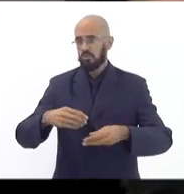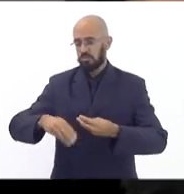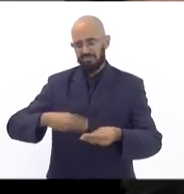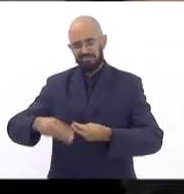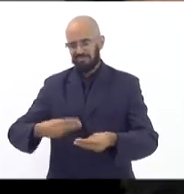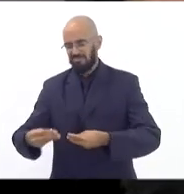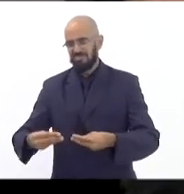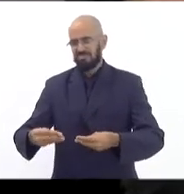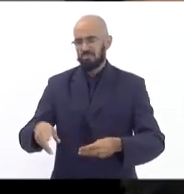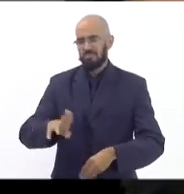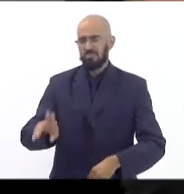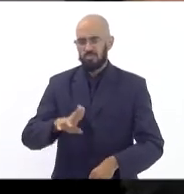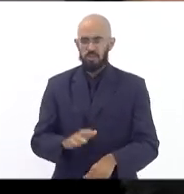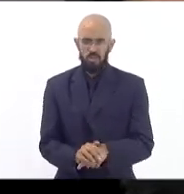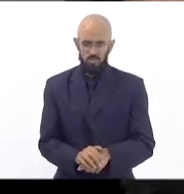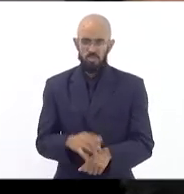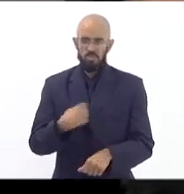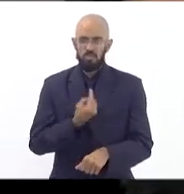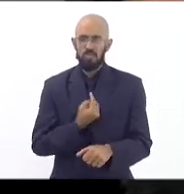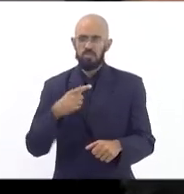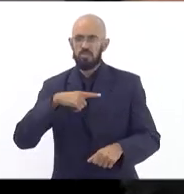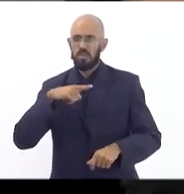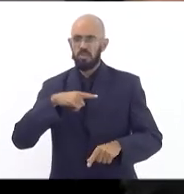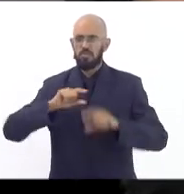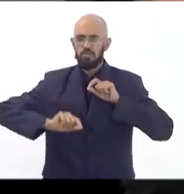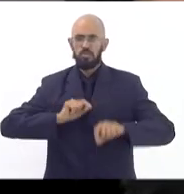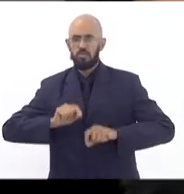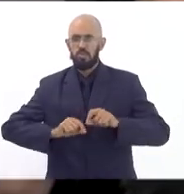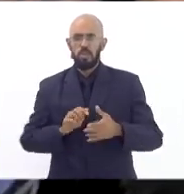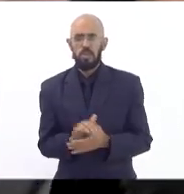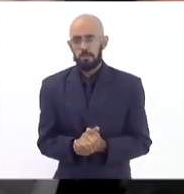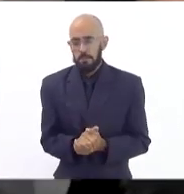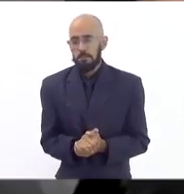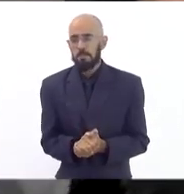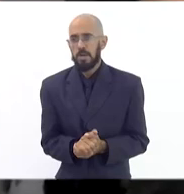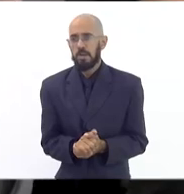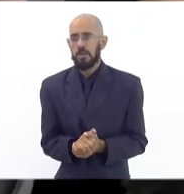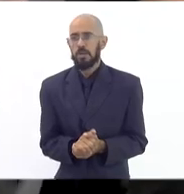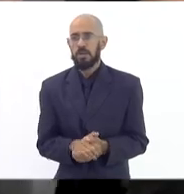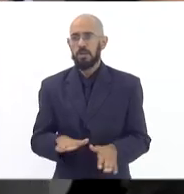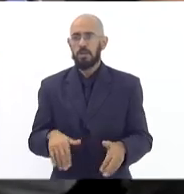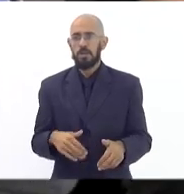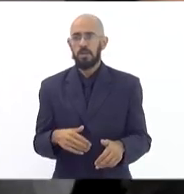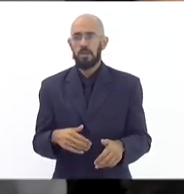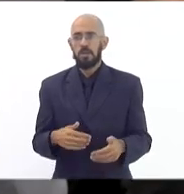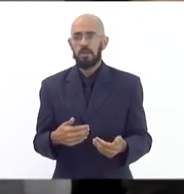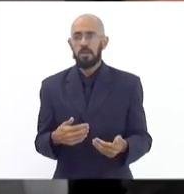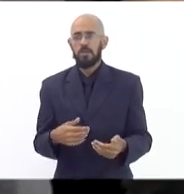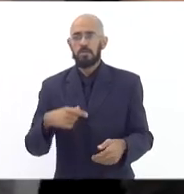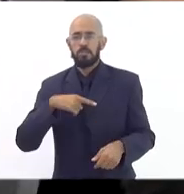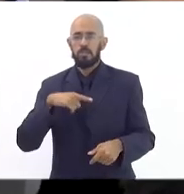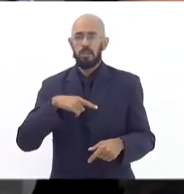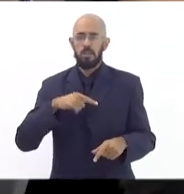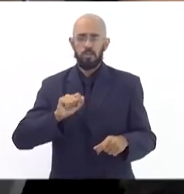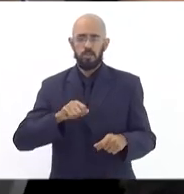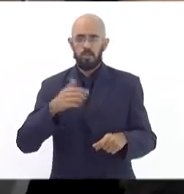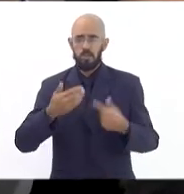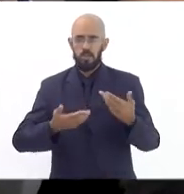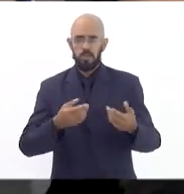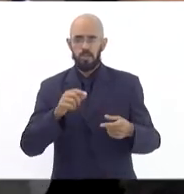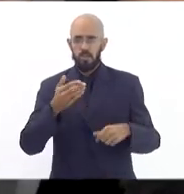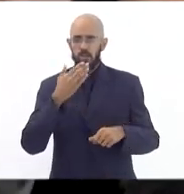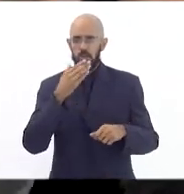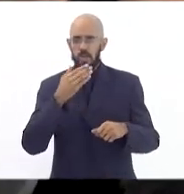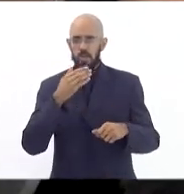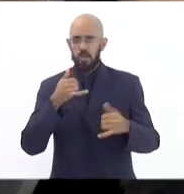usuários e nós temos o sistema elétrico da Freguesia ele começa com solicitações de alta